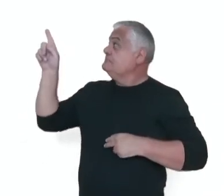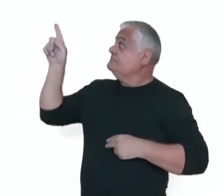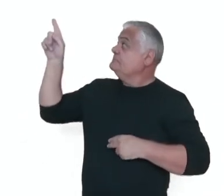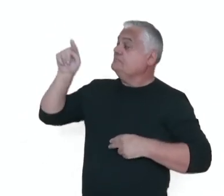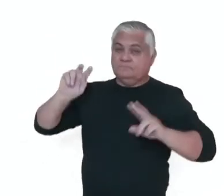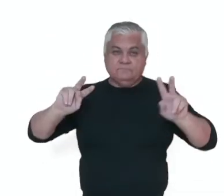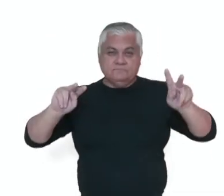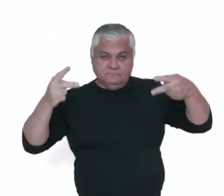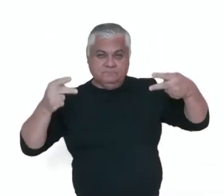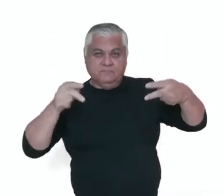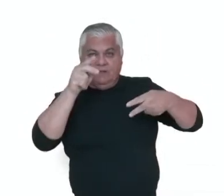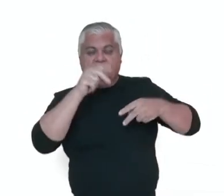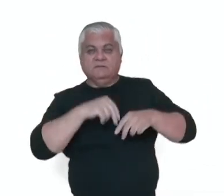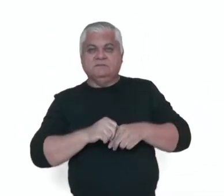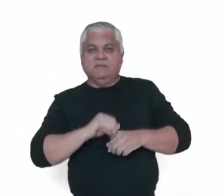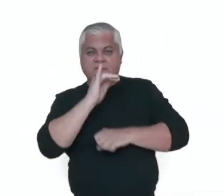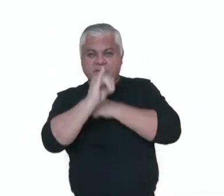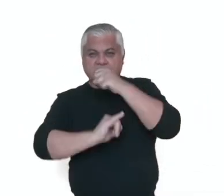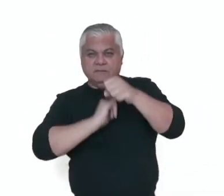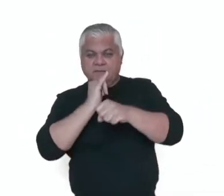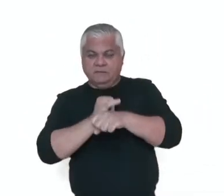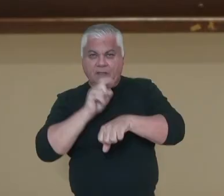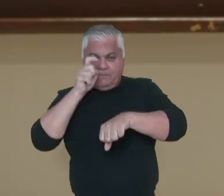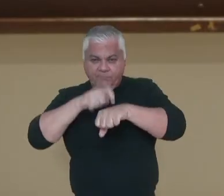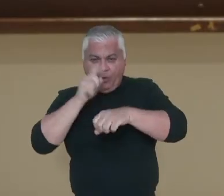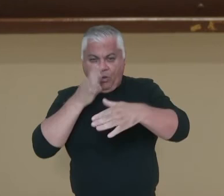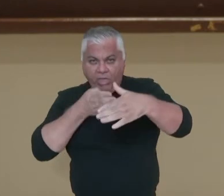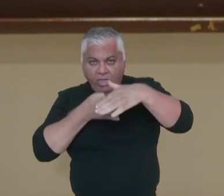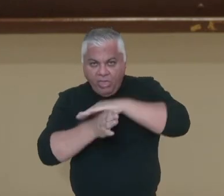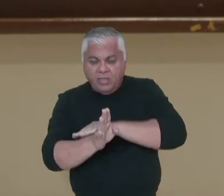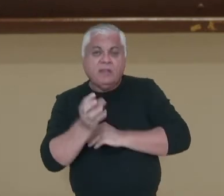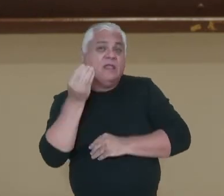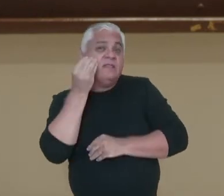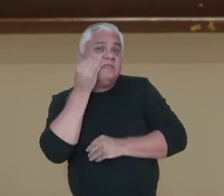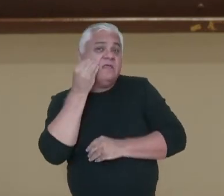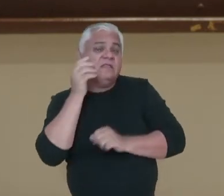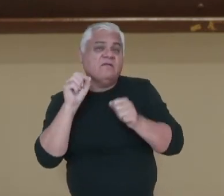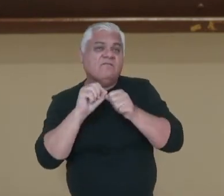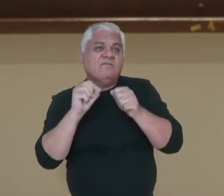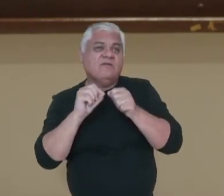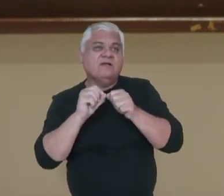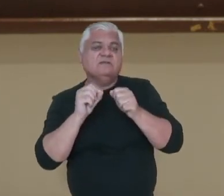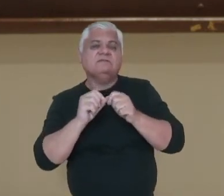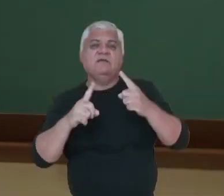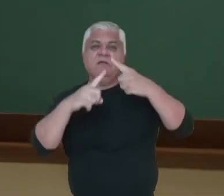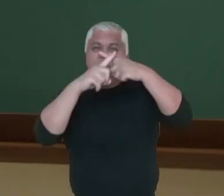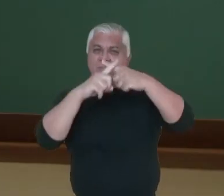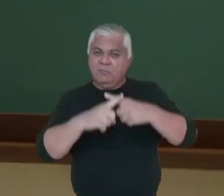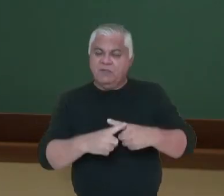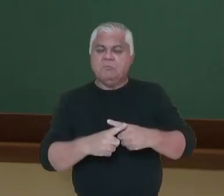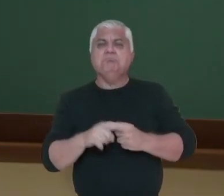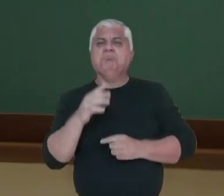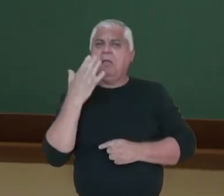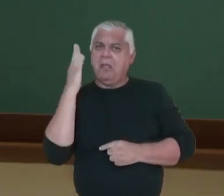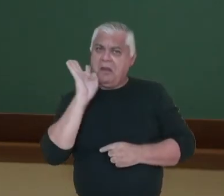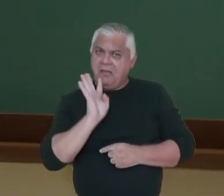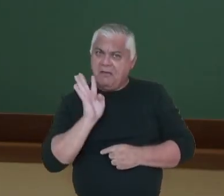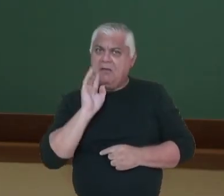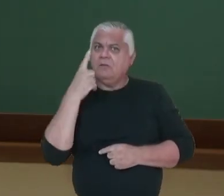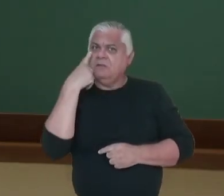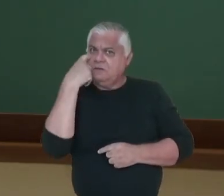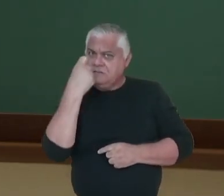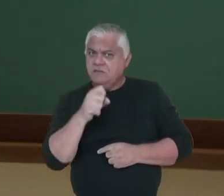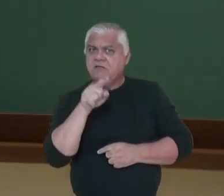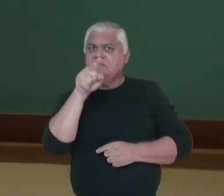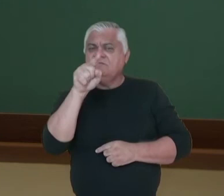atividade, tá bom? Nós vamos deixar um tempinho para vocês tentarem fazer. É um joguinho no Word Wall bem interessante para